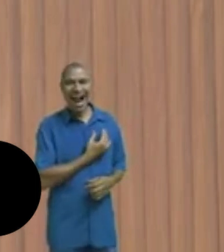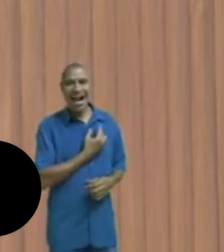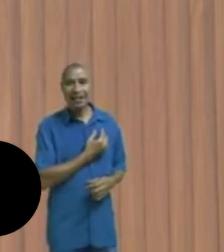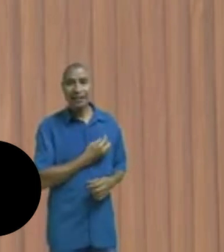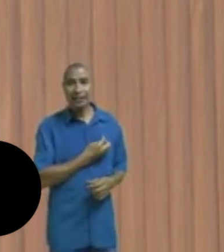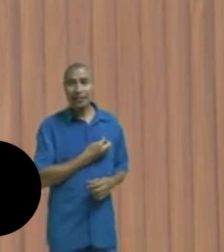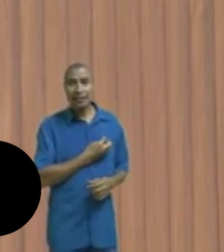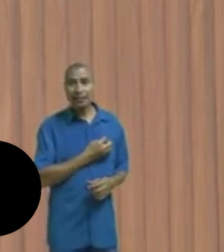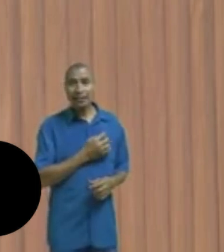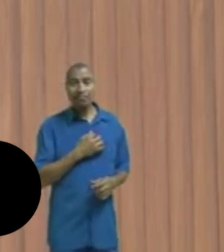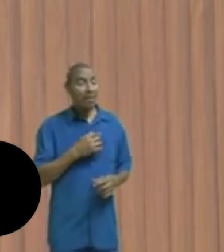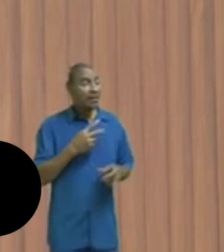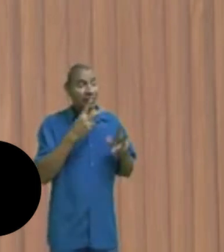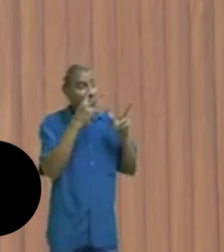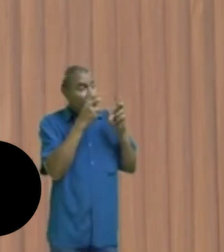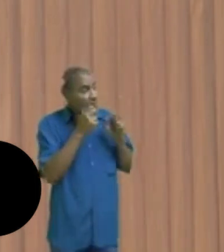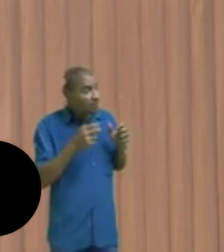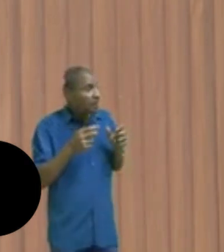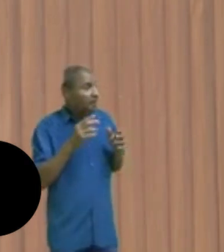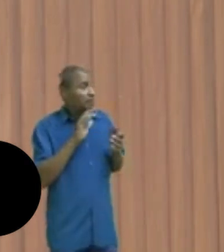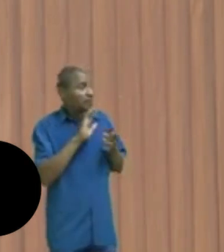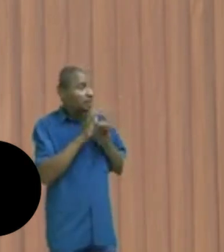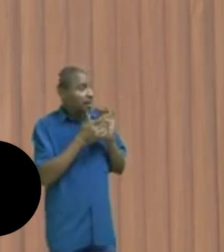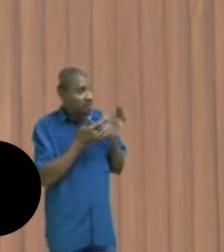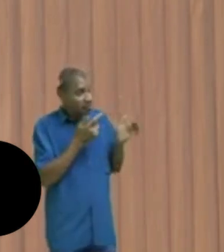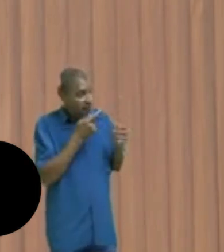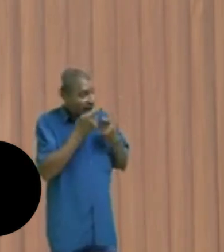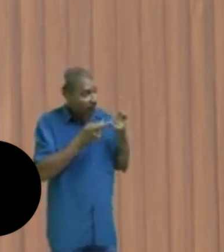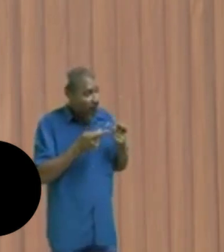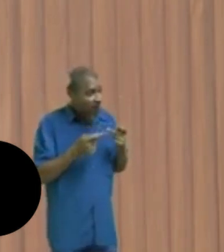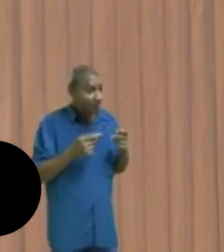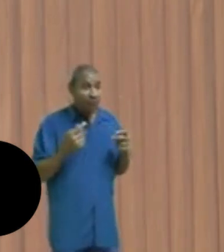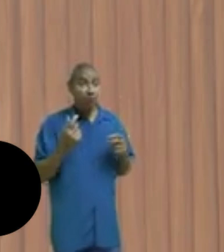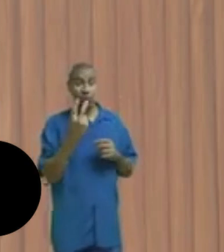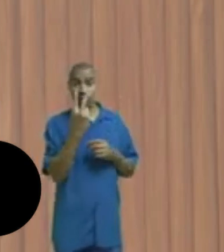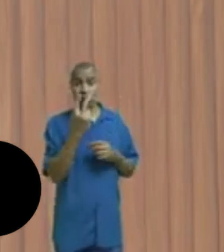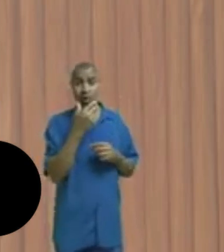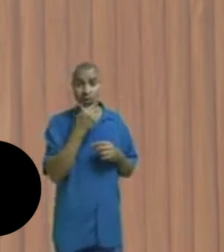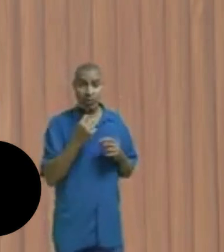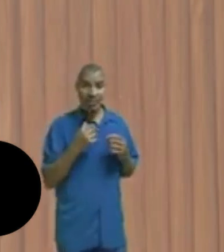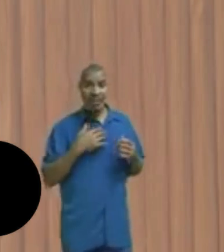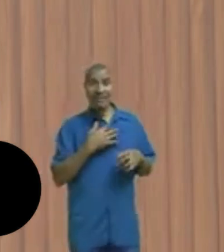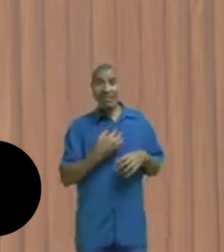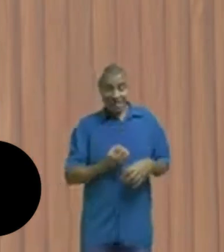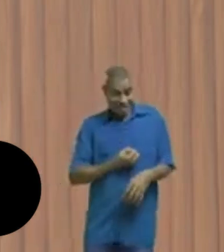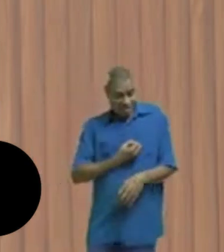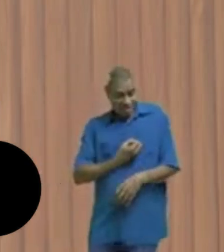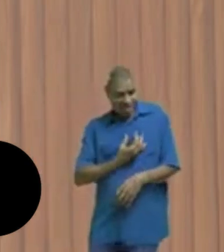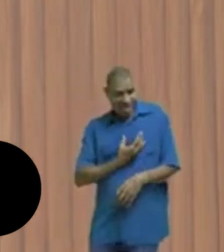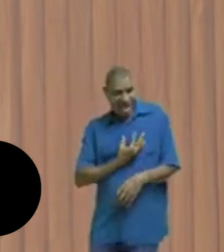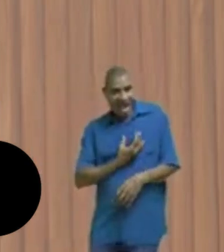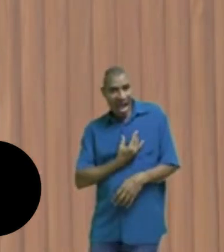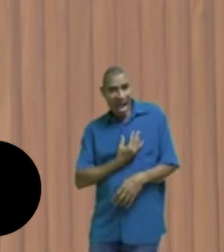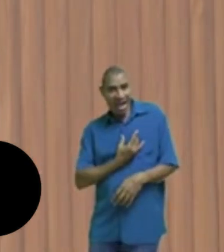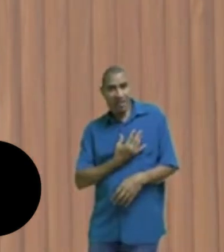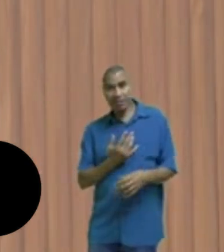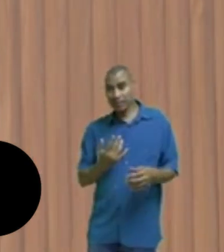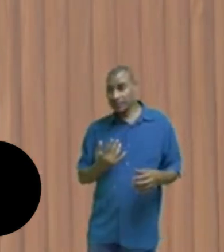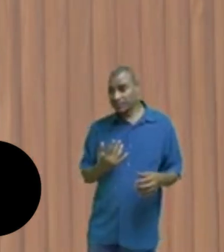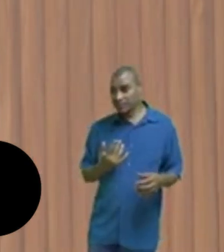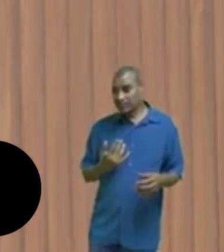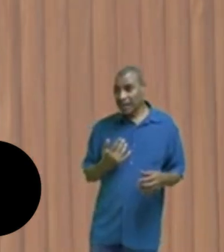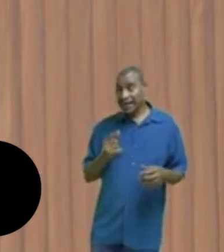Isso não é ensinado no seminário, isso não é um processo, não é uma fórmula, não é mecânico, não é